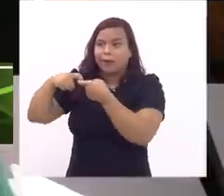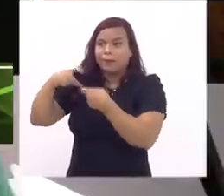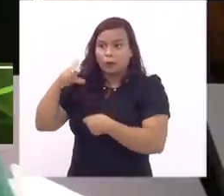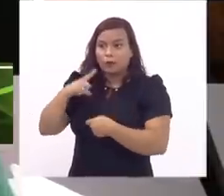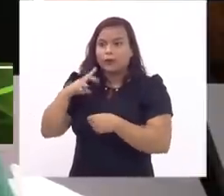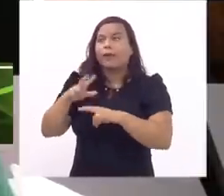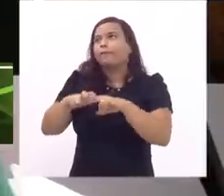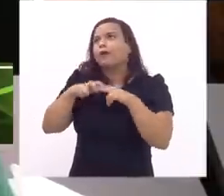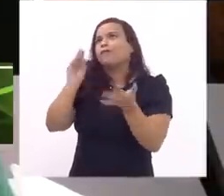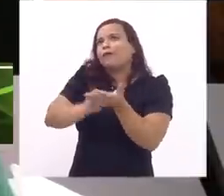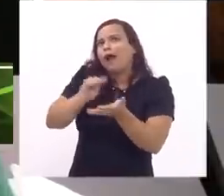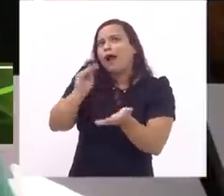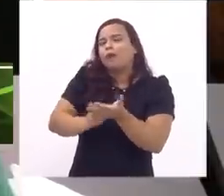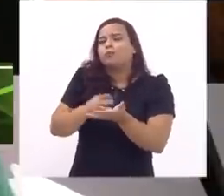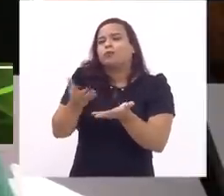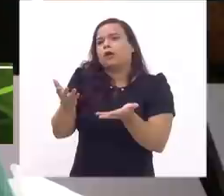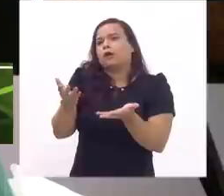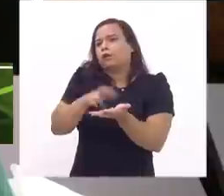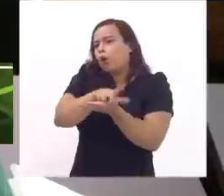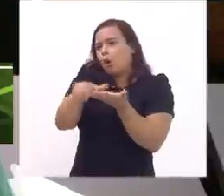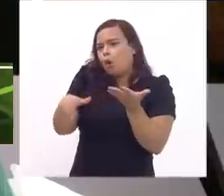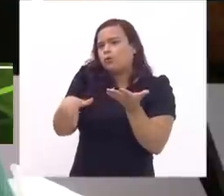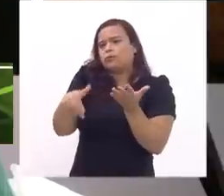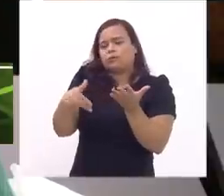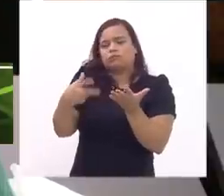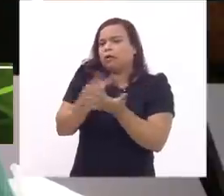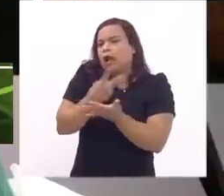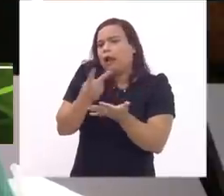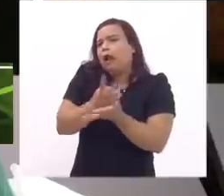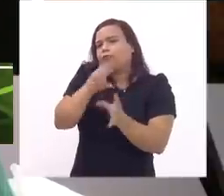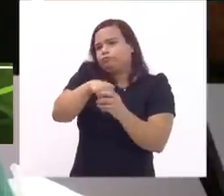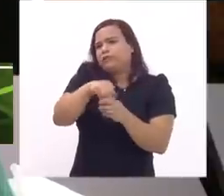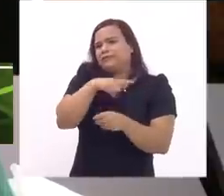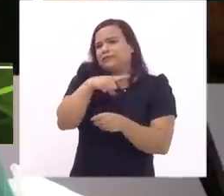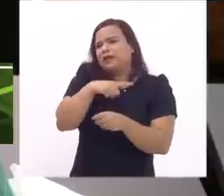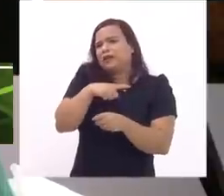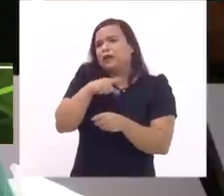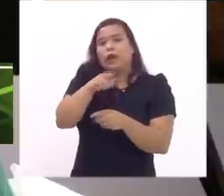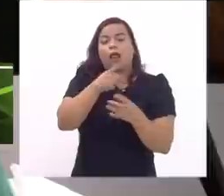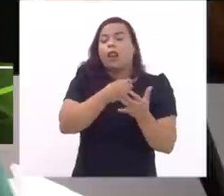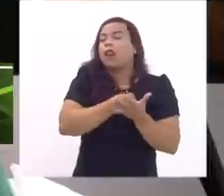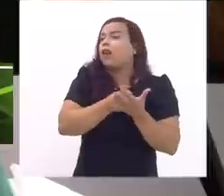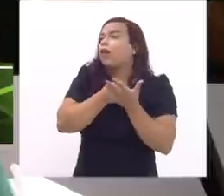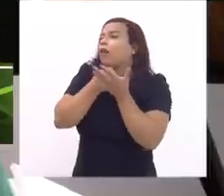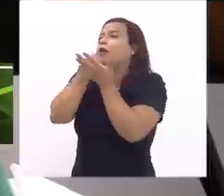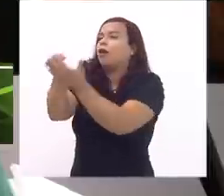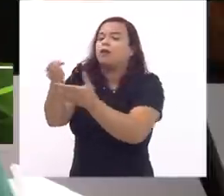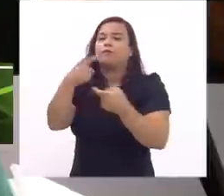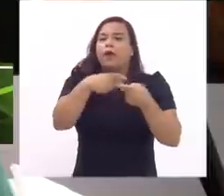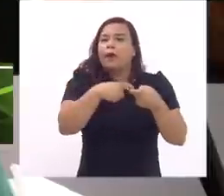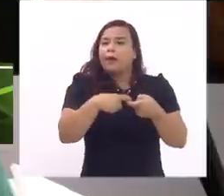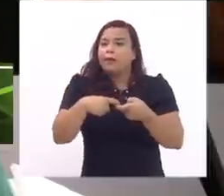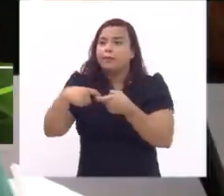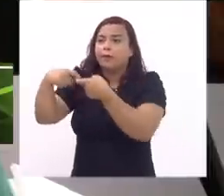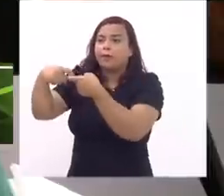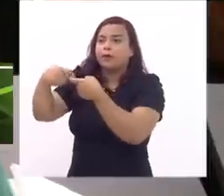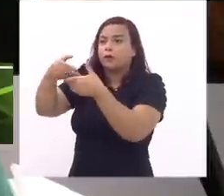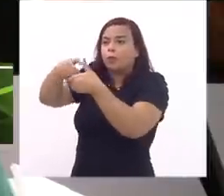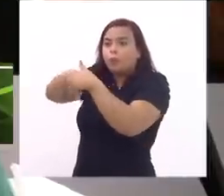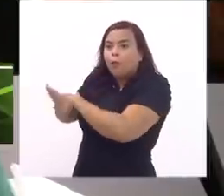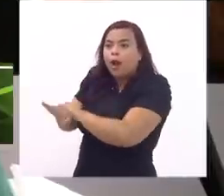de licenciamento, né, ele é levado por um reboque que vai para um